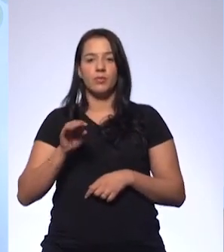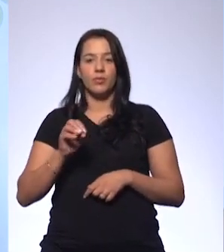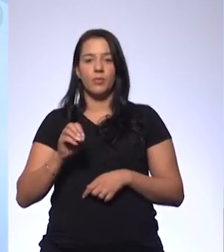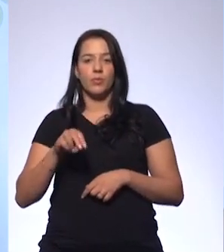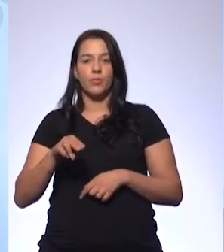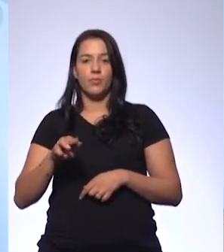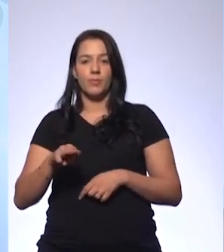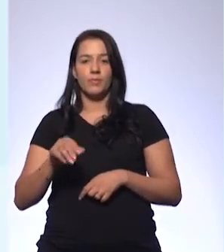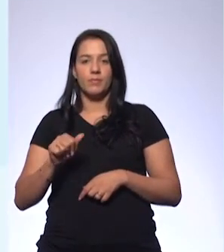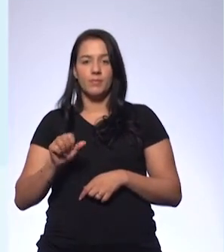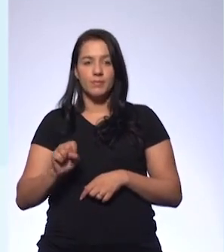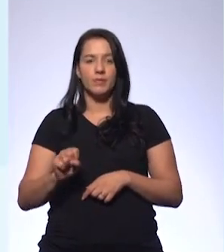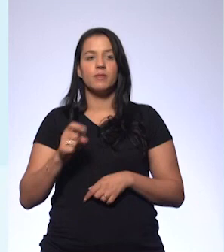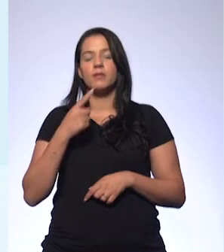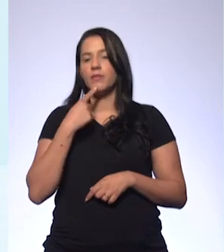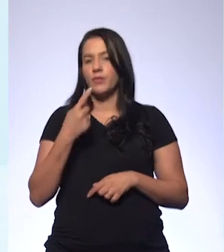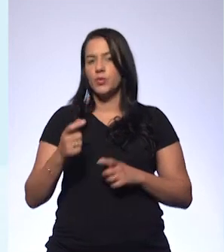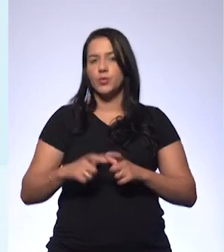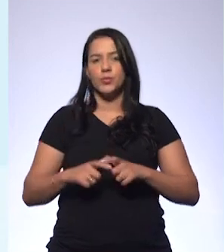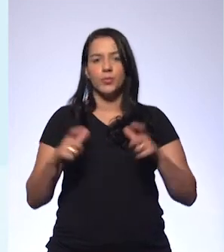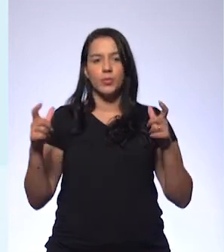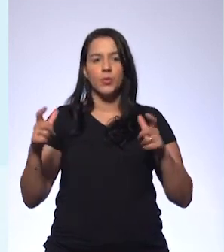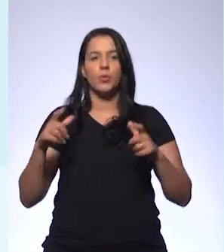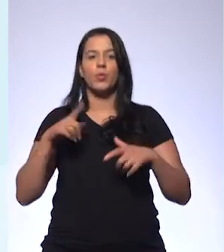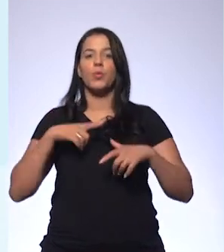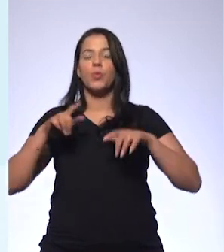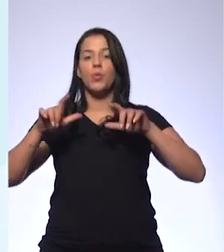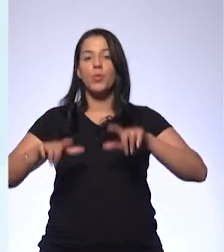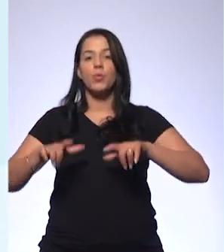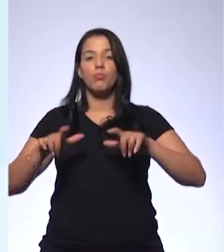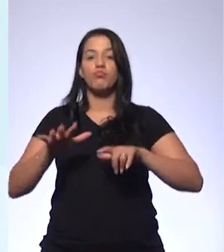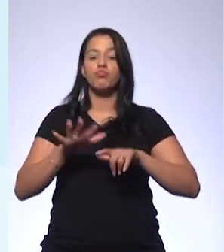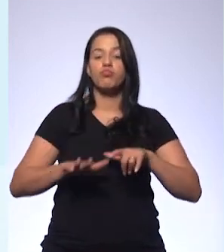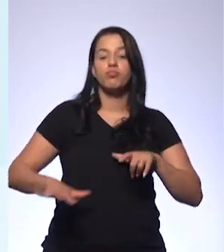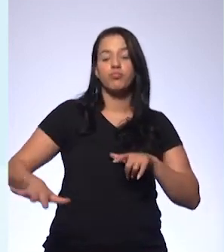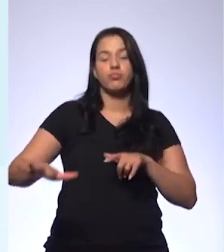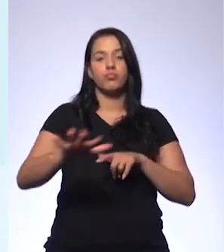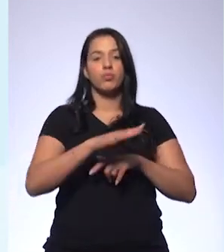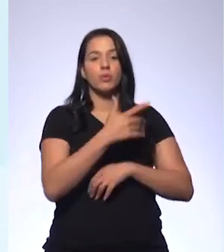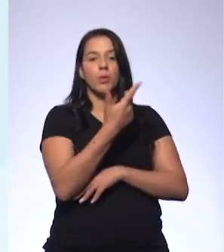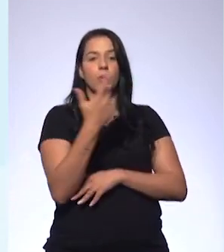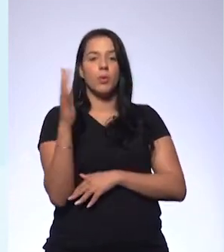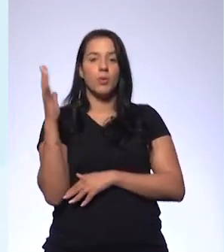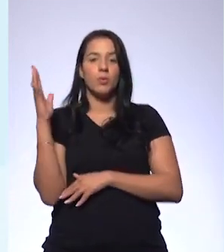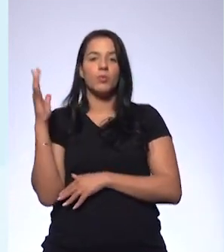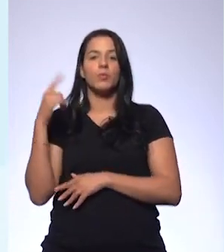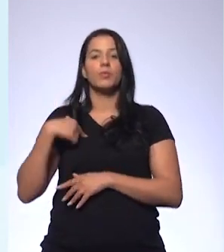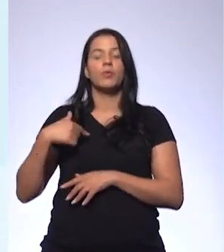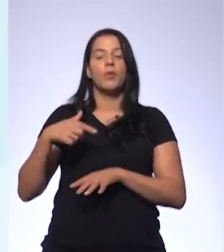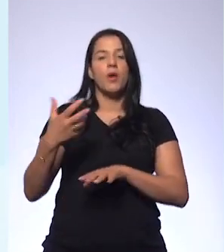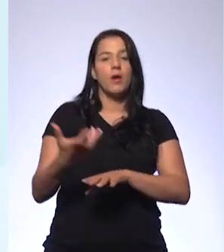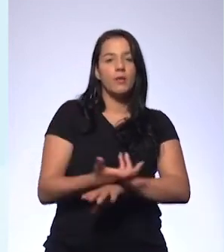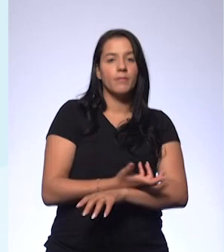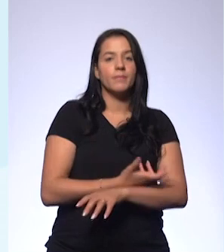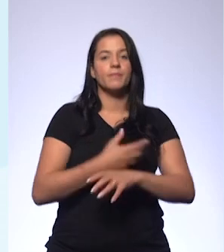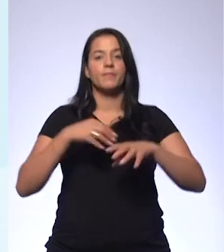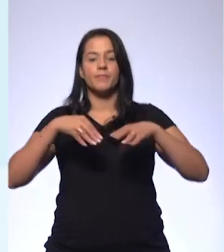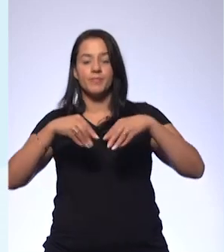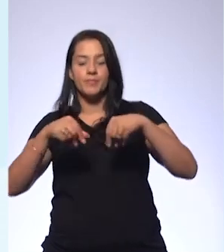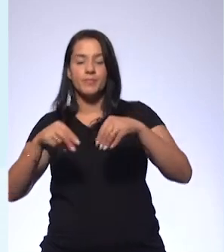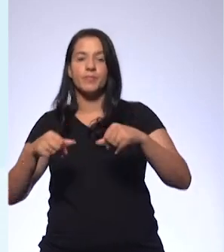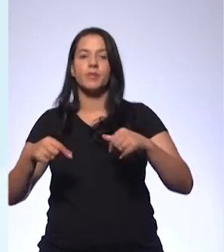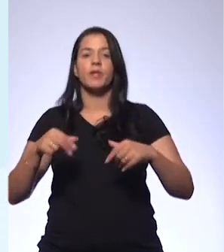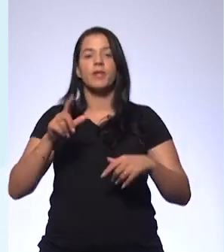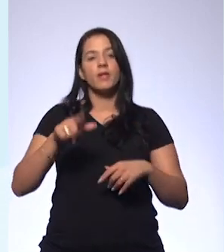falando justamente aí numa grande unidade ecológica, onde a vegetação, o solo, a fisionomia, eles